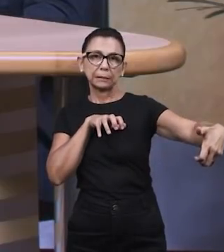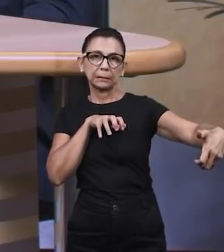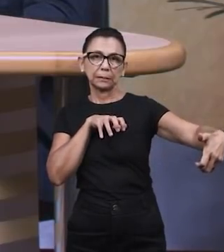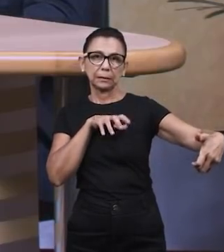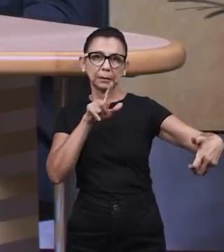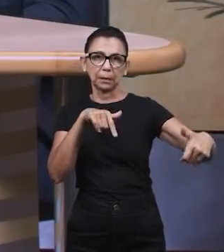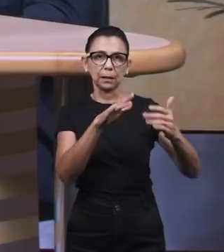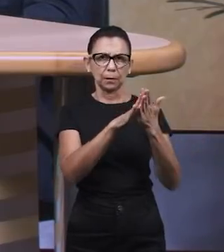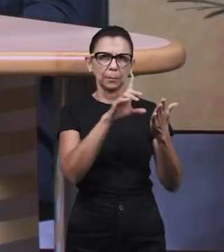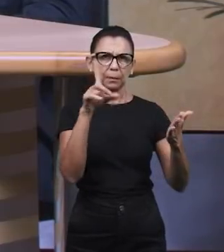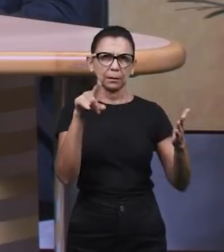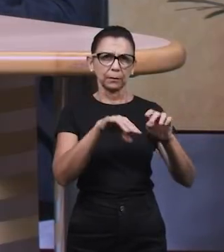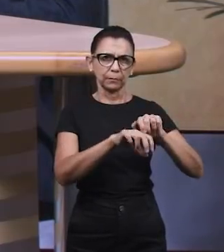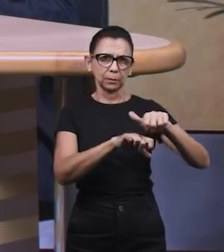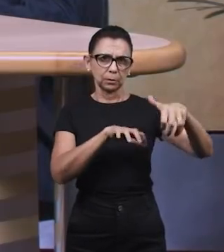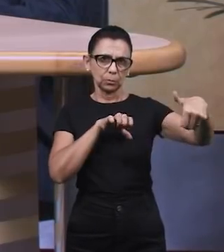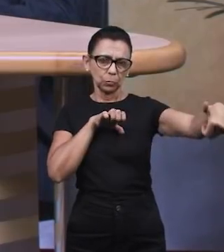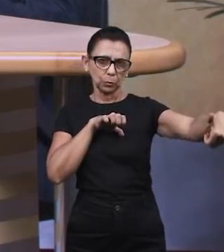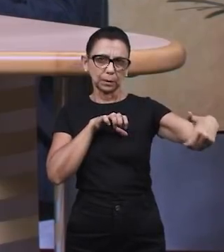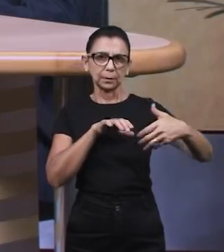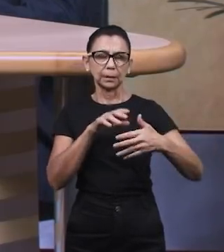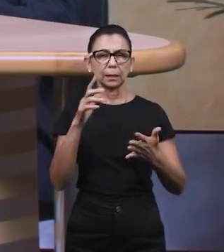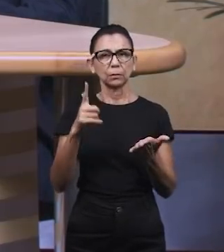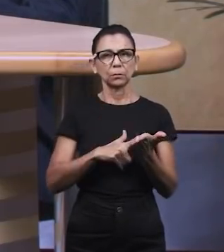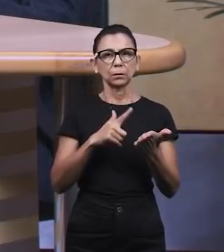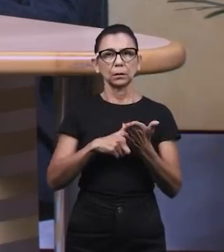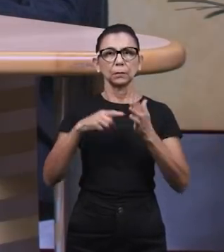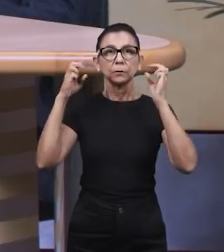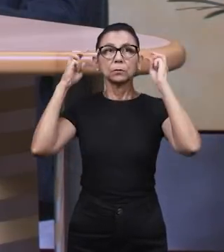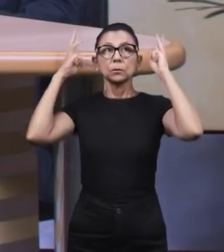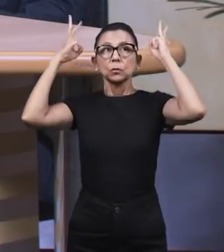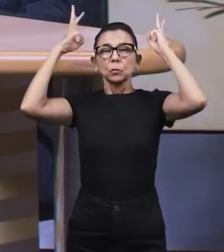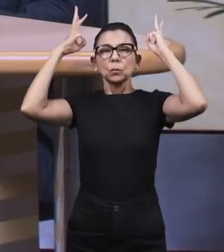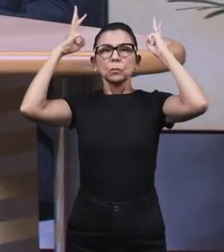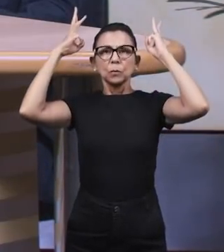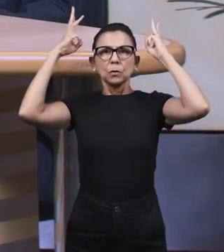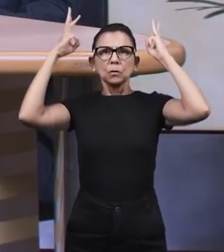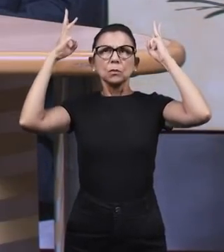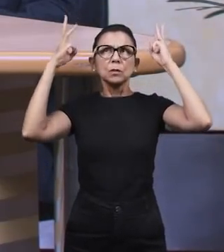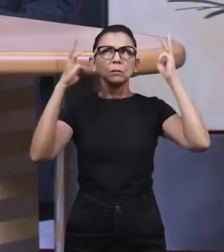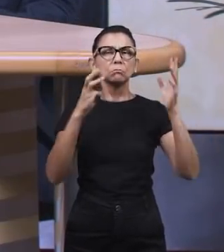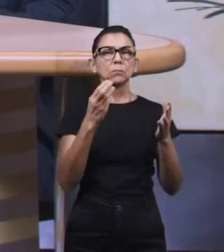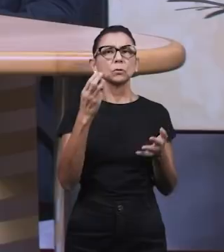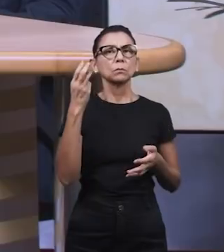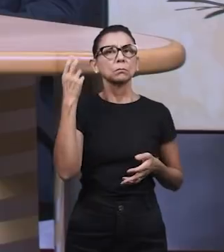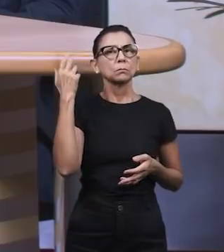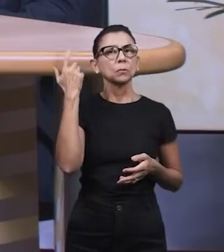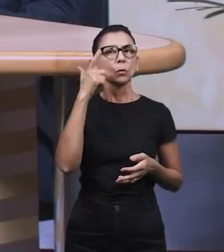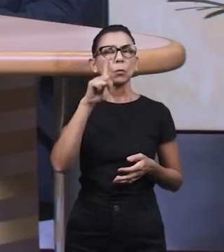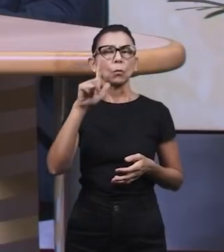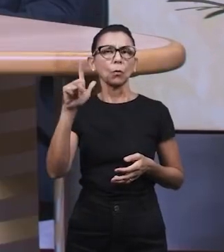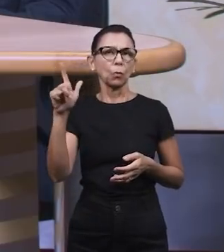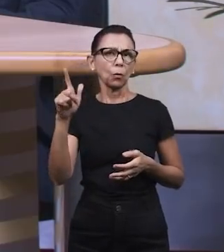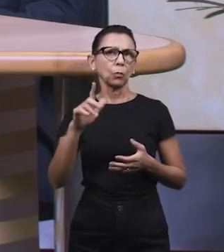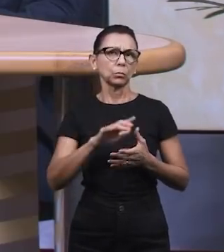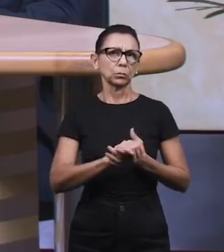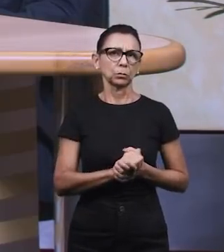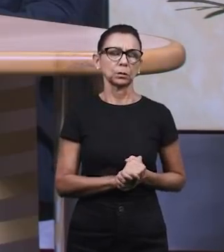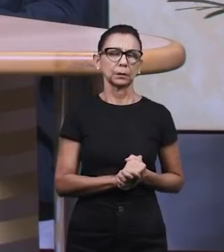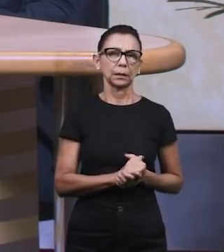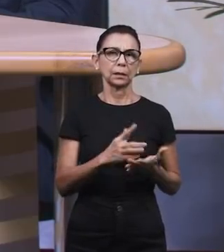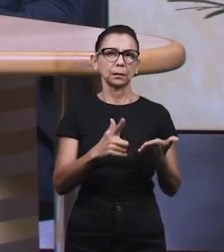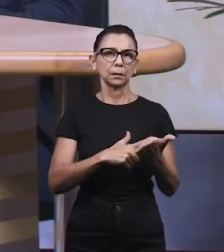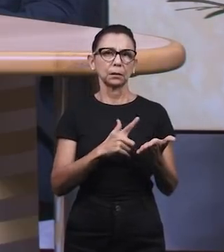Testamento, as Escrituras existentes, ou seja, eram os livros de Moisés e além de outros livros, os livros históricos, os livros proféticos, os